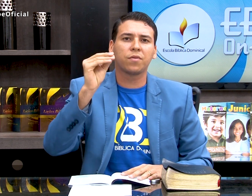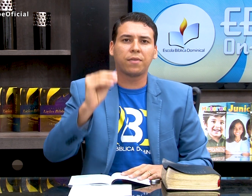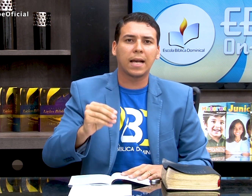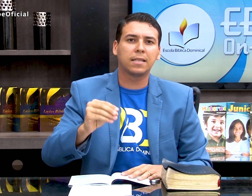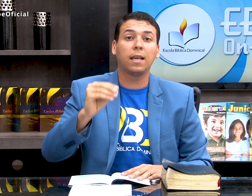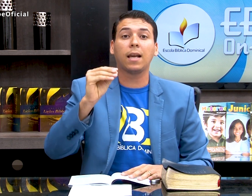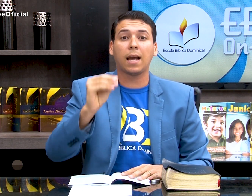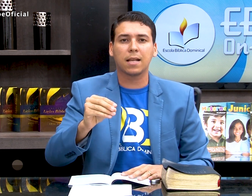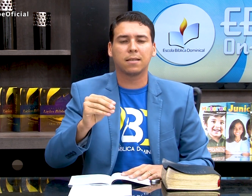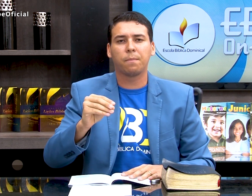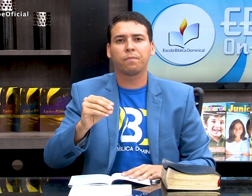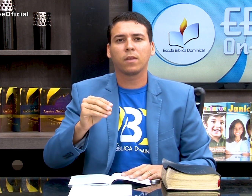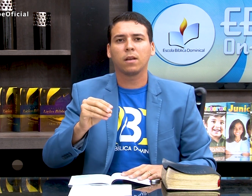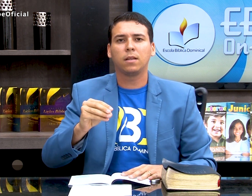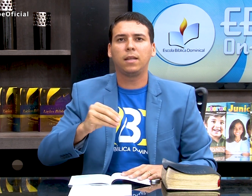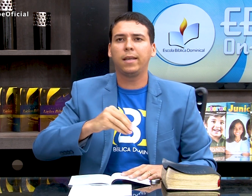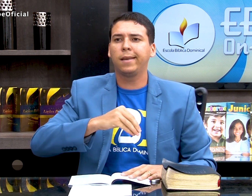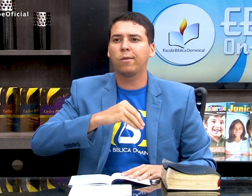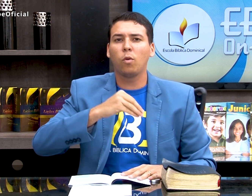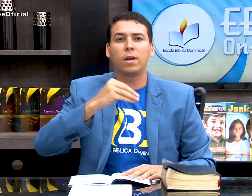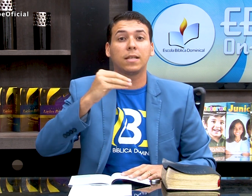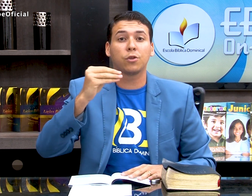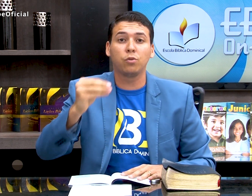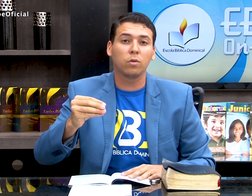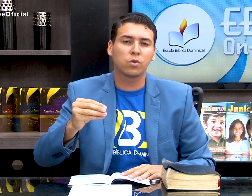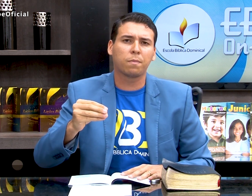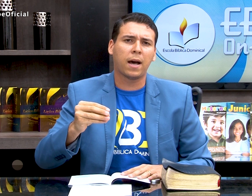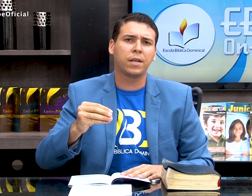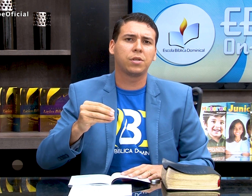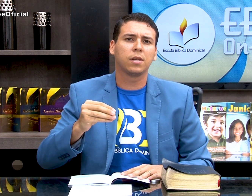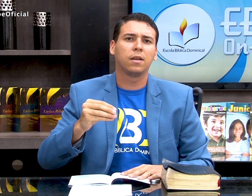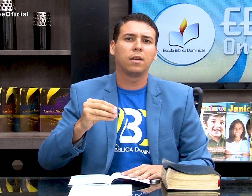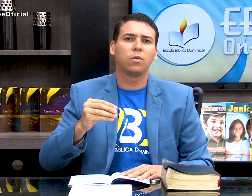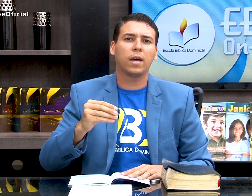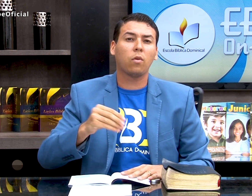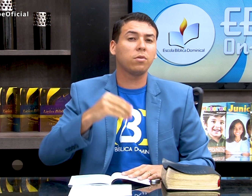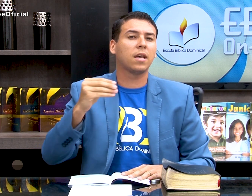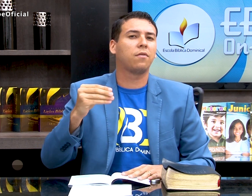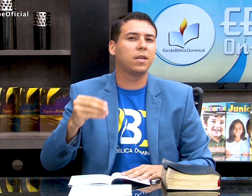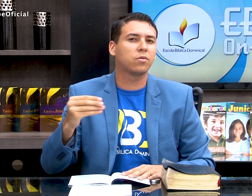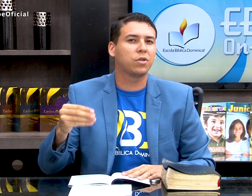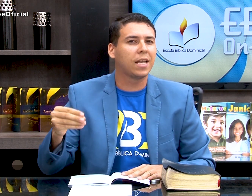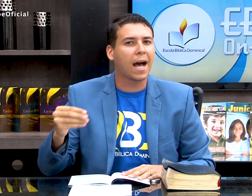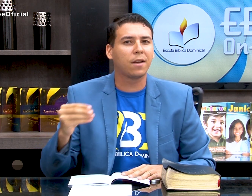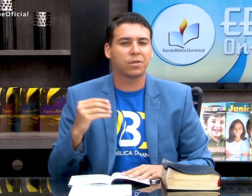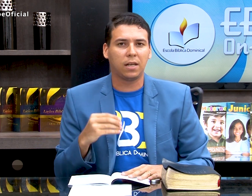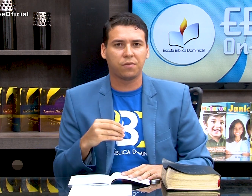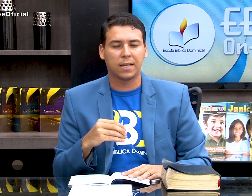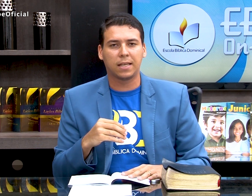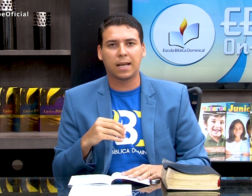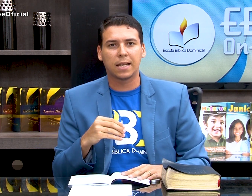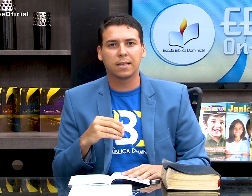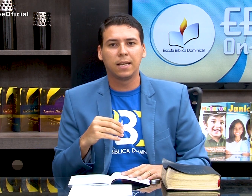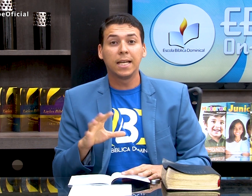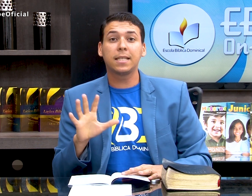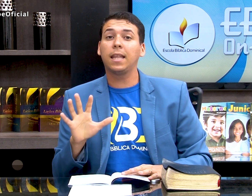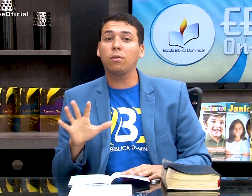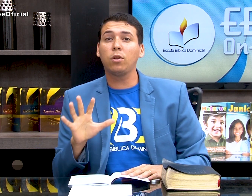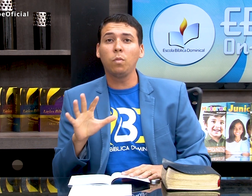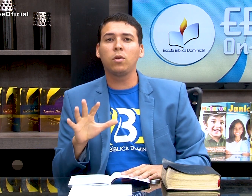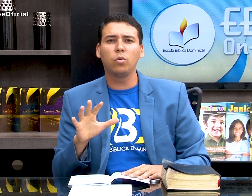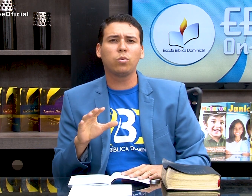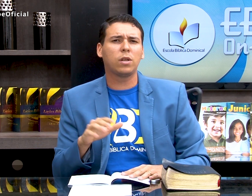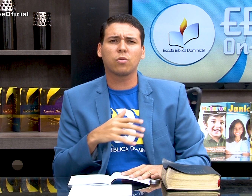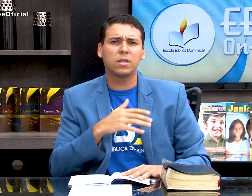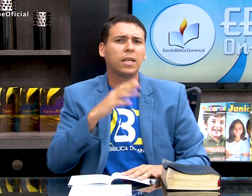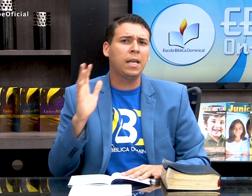alunos fazem em casa, de como eles ajudam os pais, quais os serviços diários que eles fazem em casa. Se